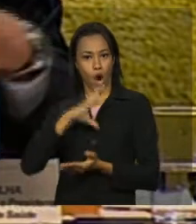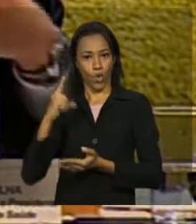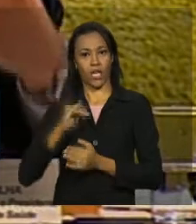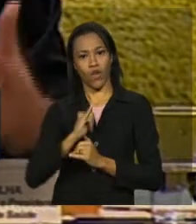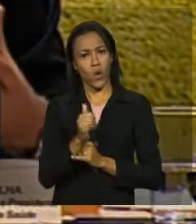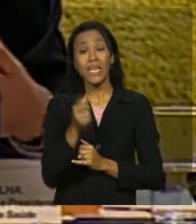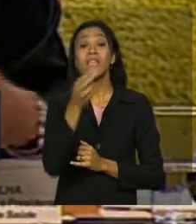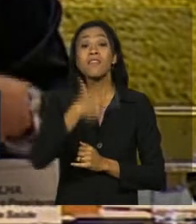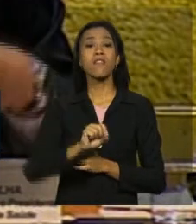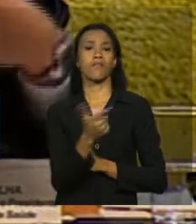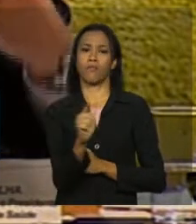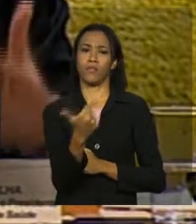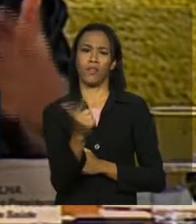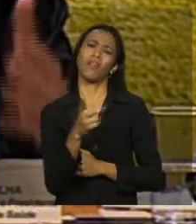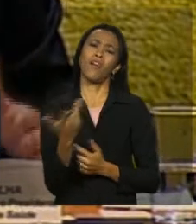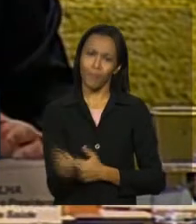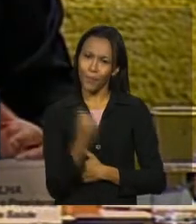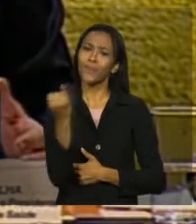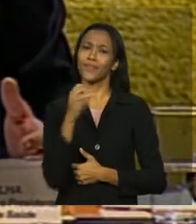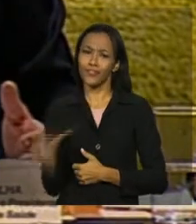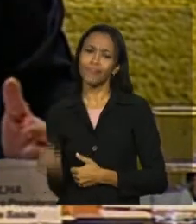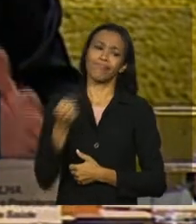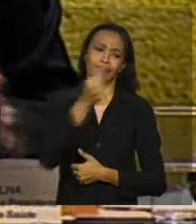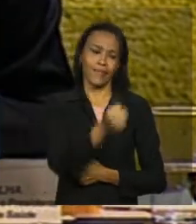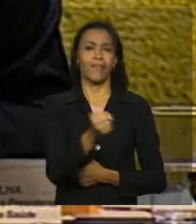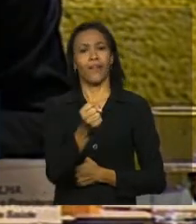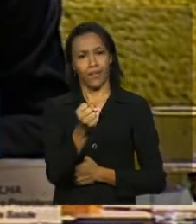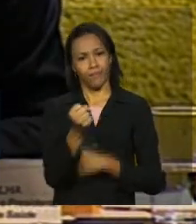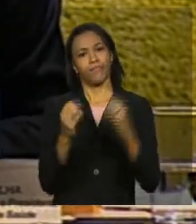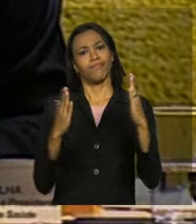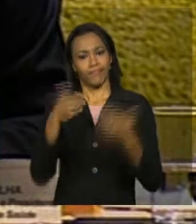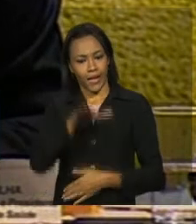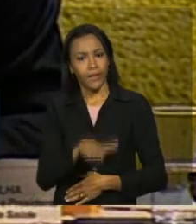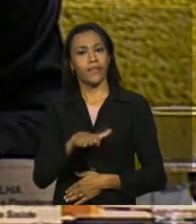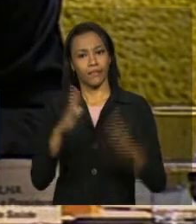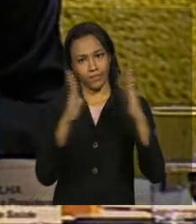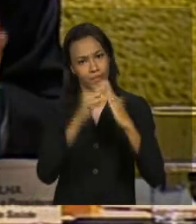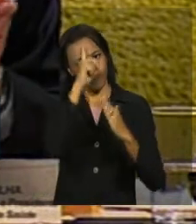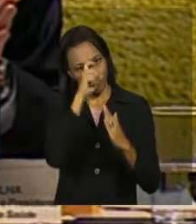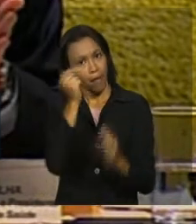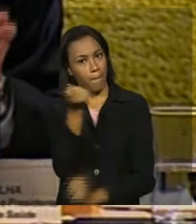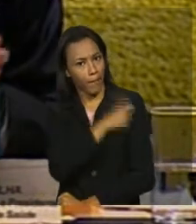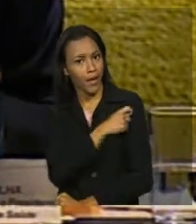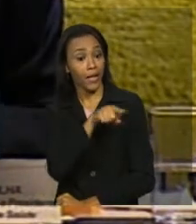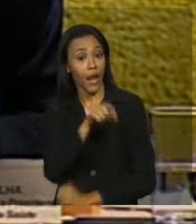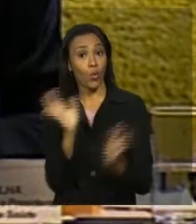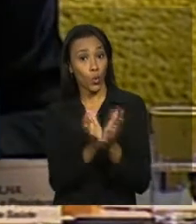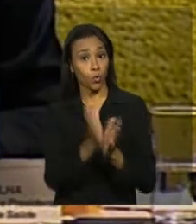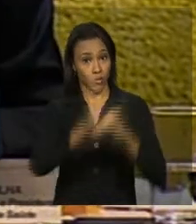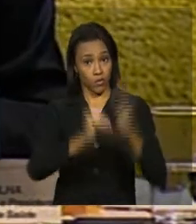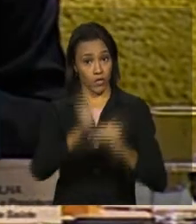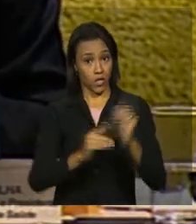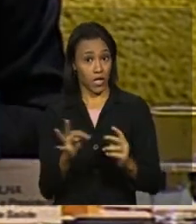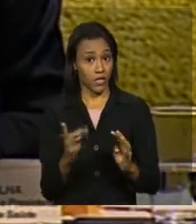forçando que quem não tiver a caderneta importante levar a criança nesse momento da campanha porque oportunidade que os personagens saúde